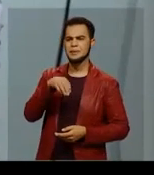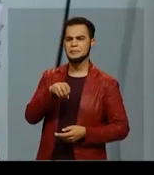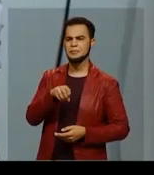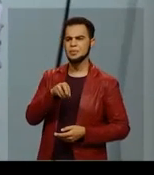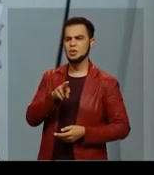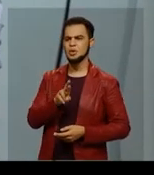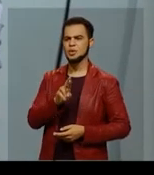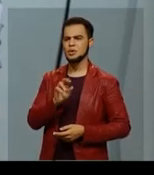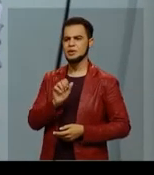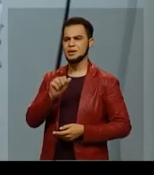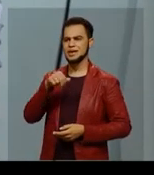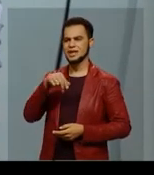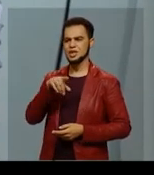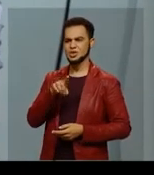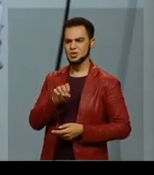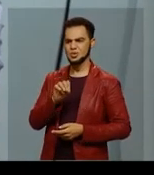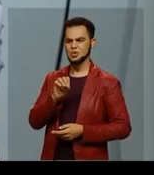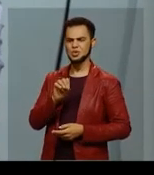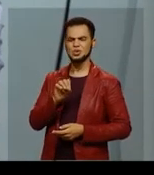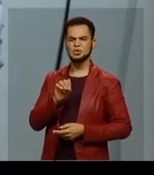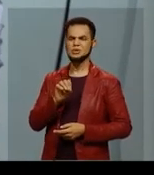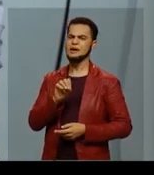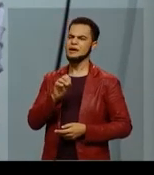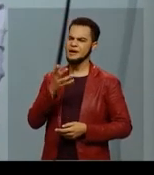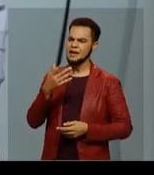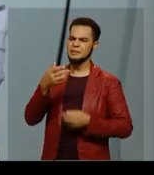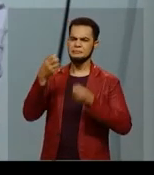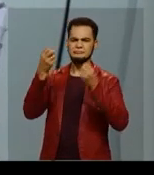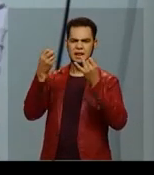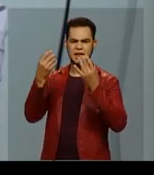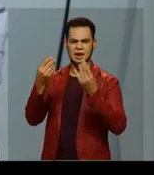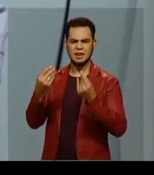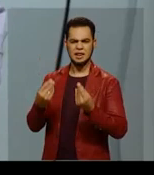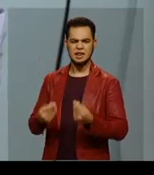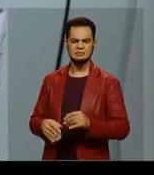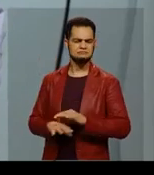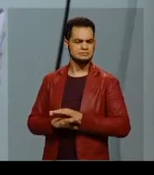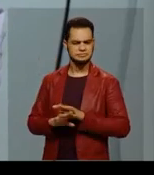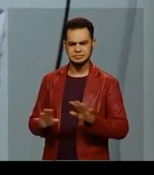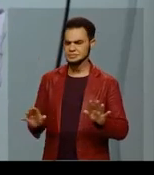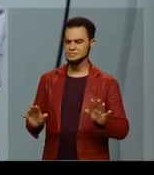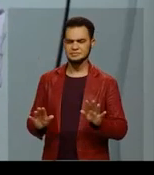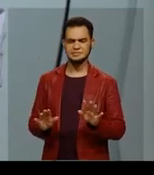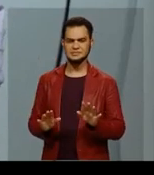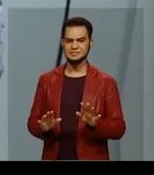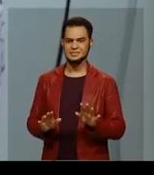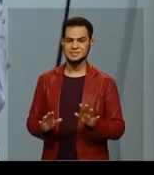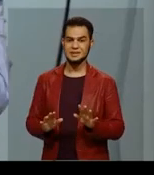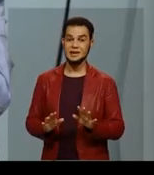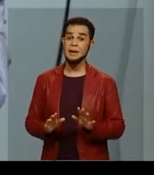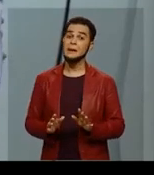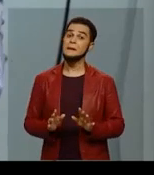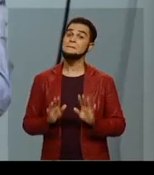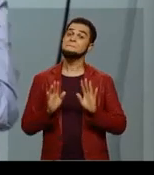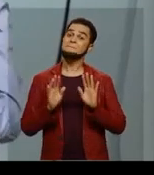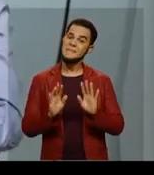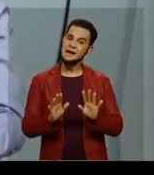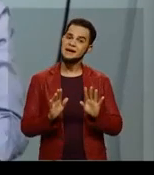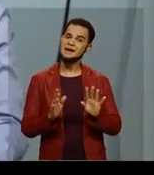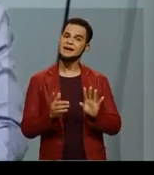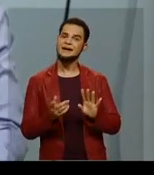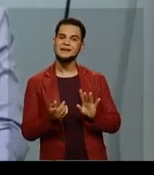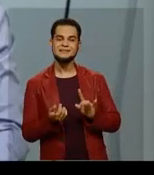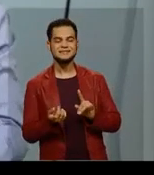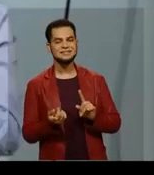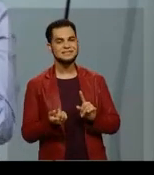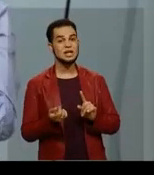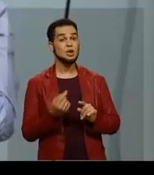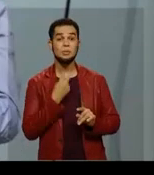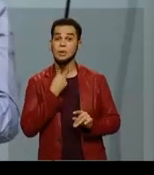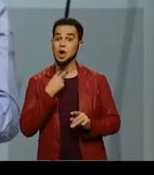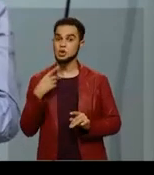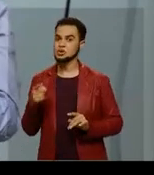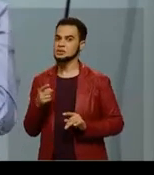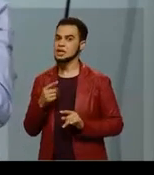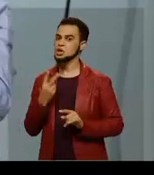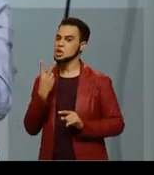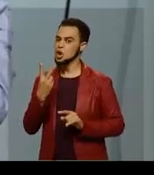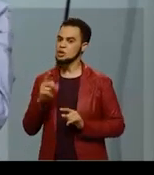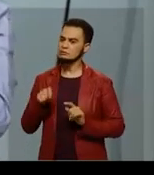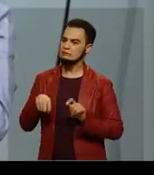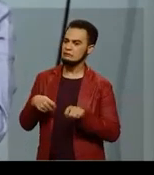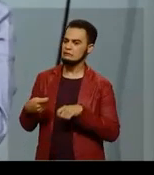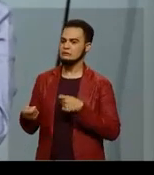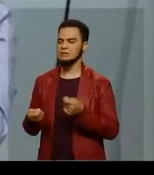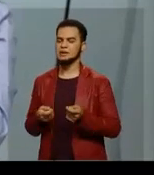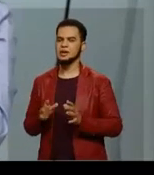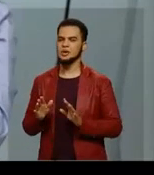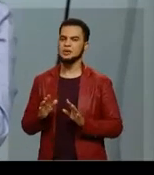aquela denotação mais rigorosa, uma objetividade. E nos para não dar de segundo sentido. E mesmo assim na lei, tem lei